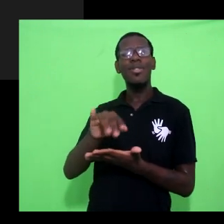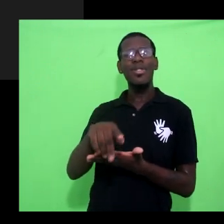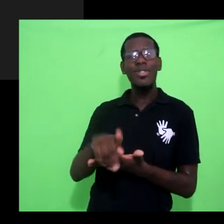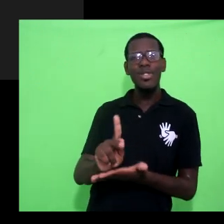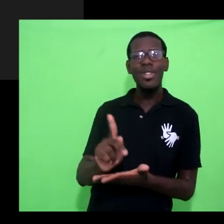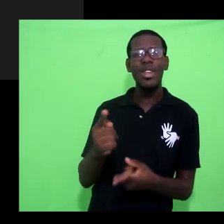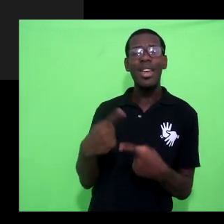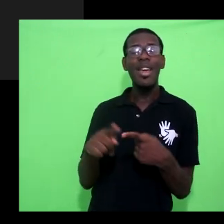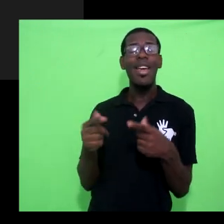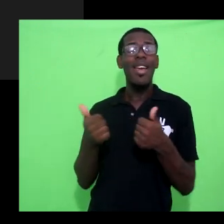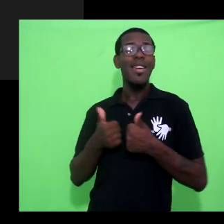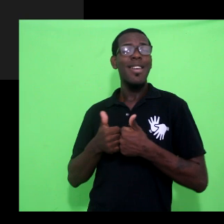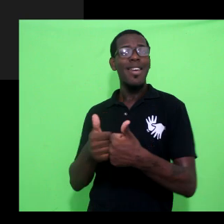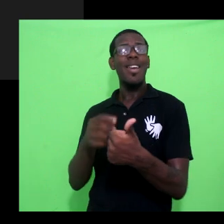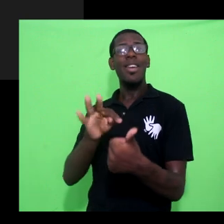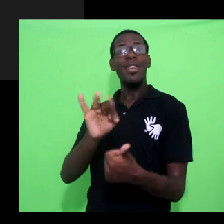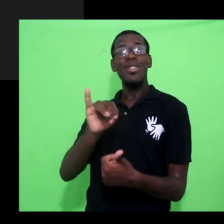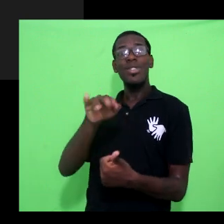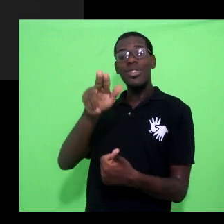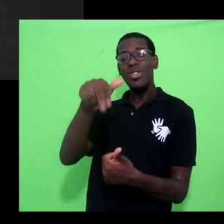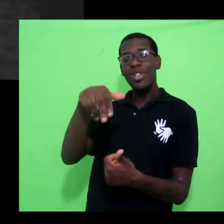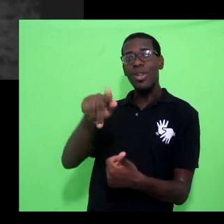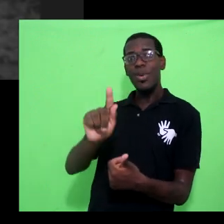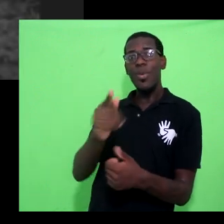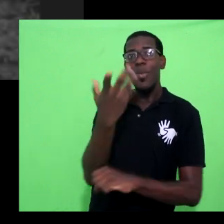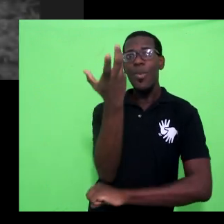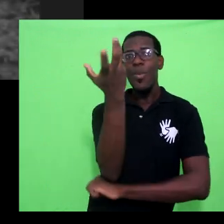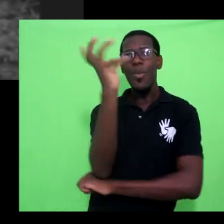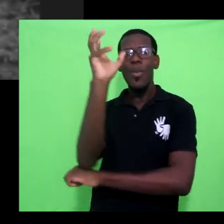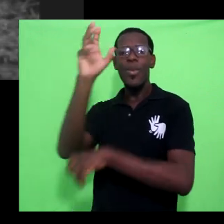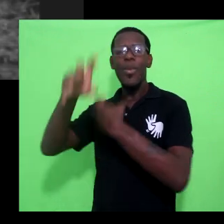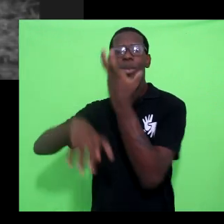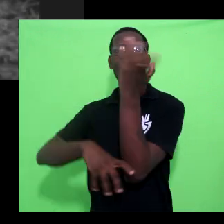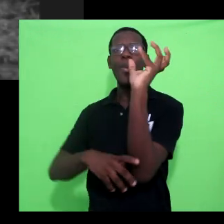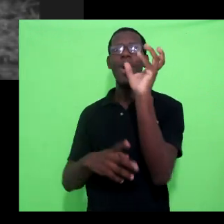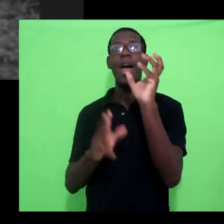com ele lá pelo Tinguá. A gente subia para o Tinguá, descia em Miguel Pereira,